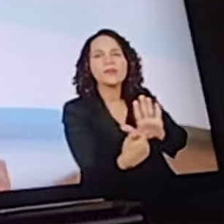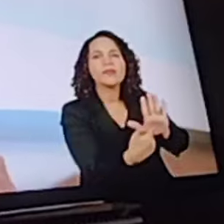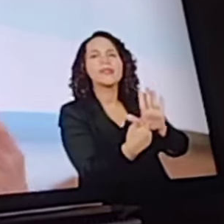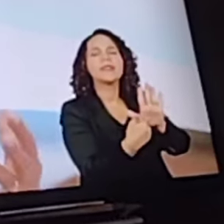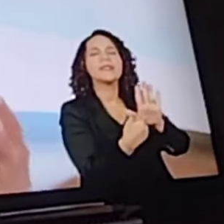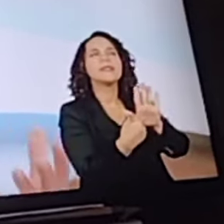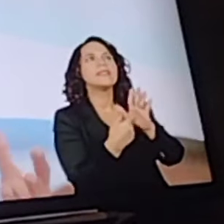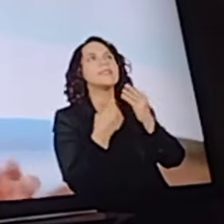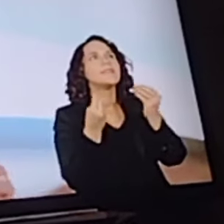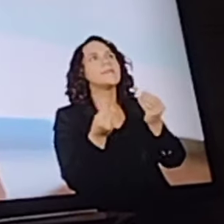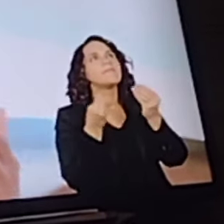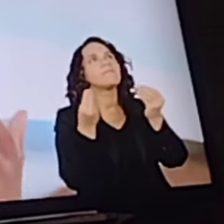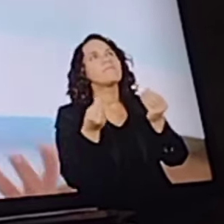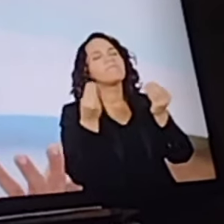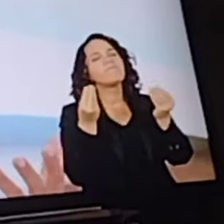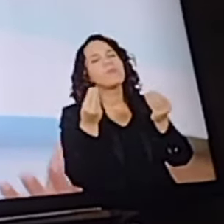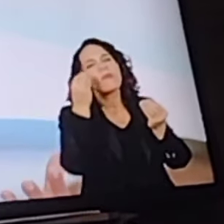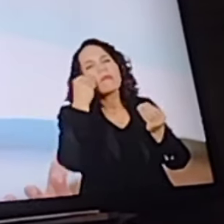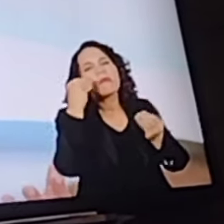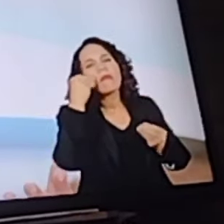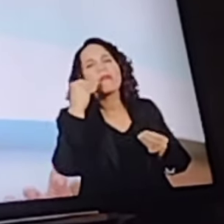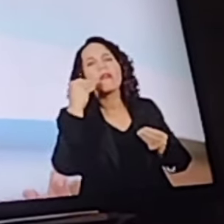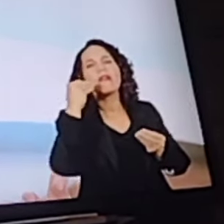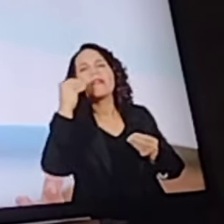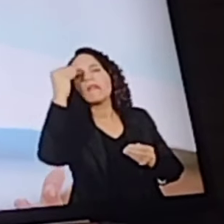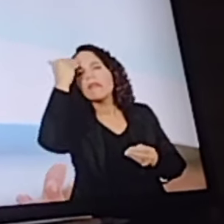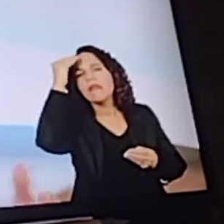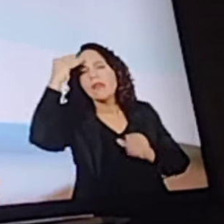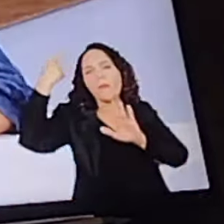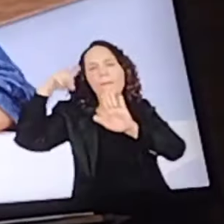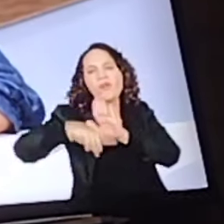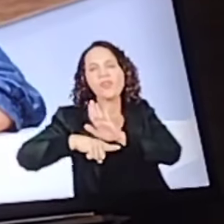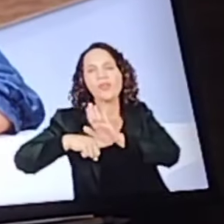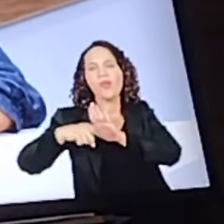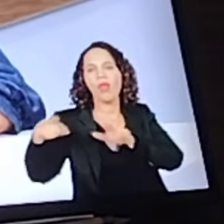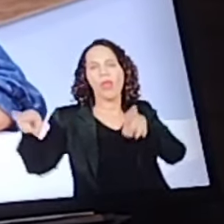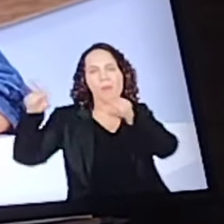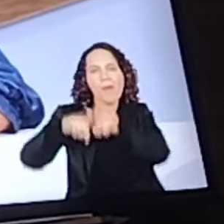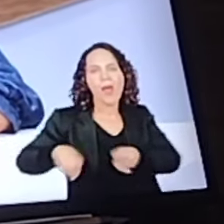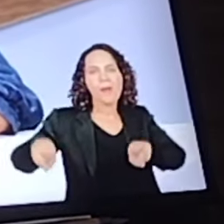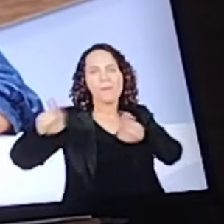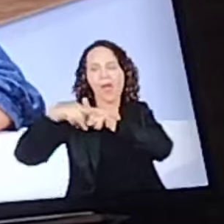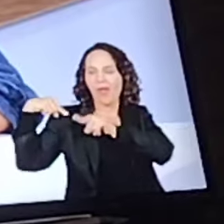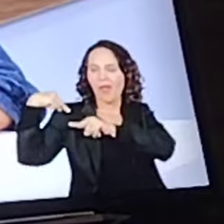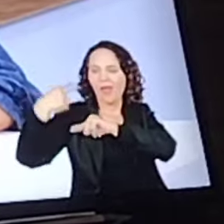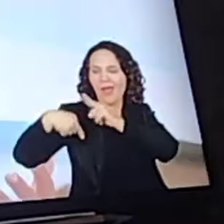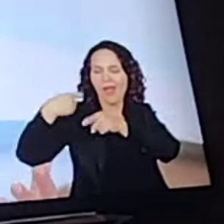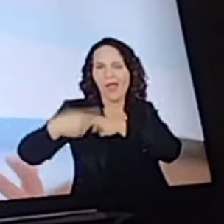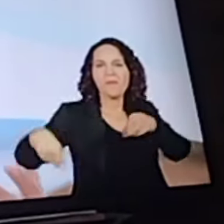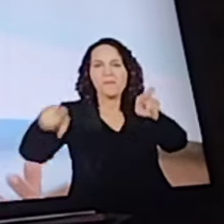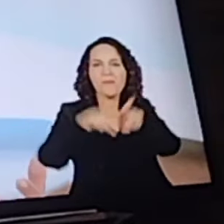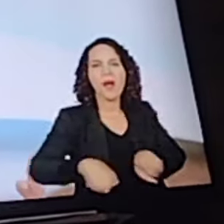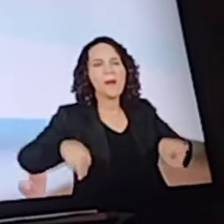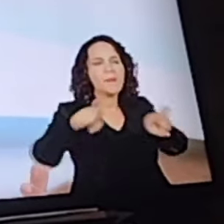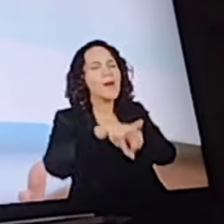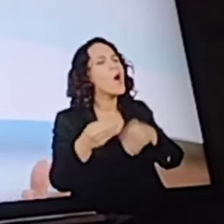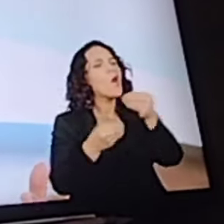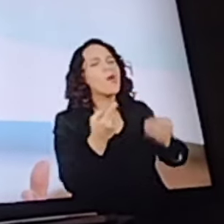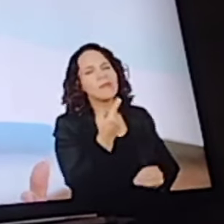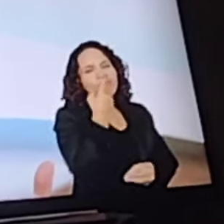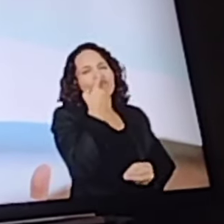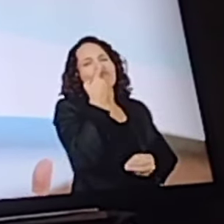um pouco desmembrar ou entender este conceito de repetição e de repetição histórica e como é que esta repetição está